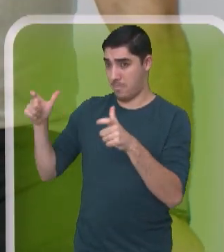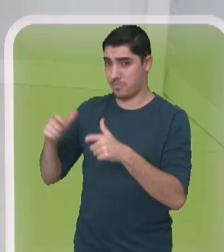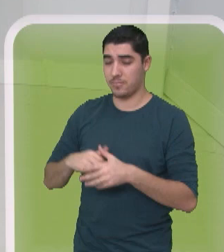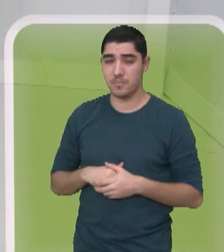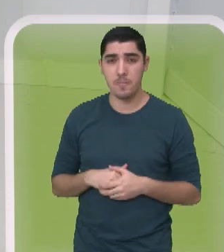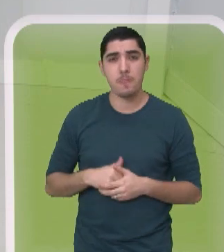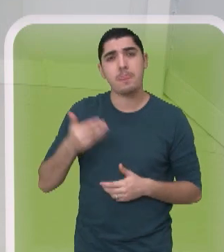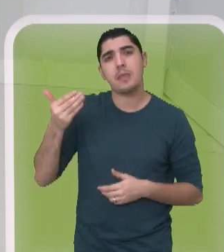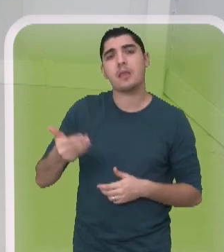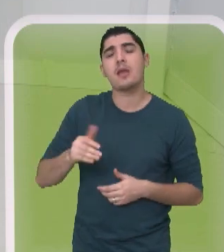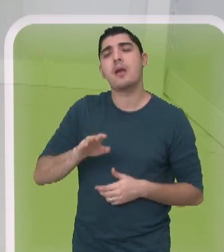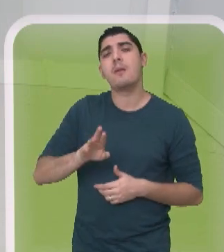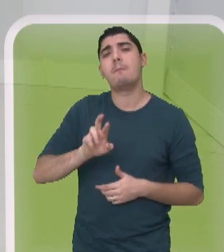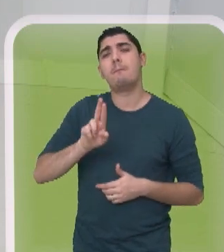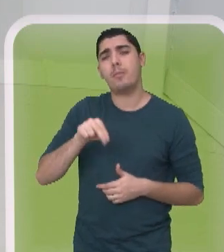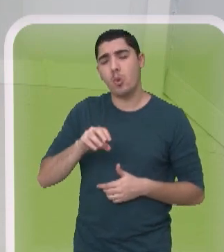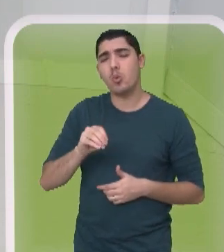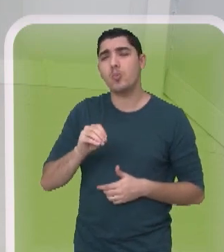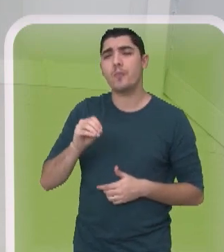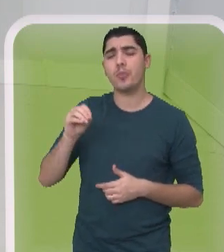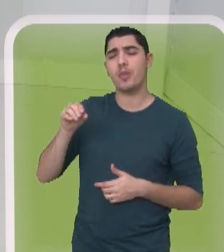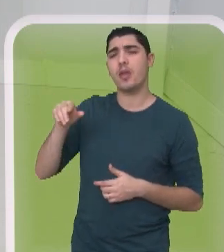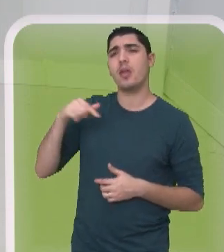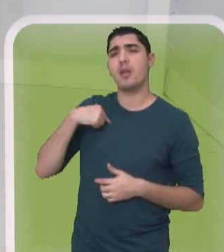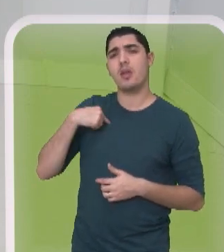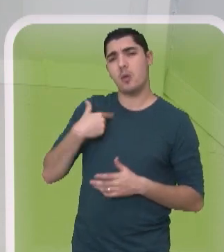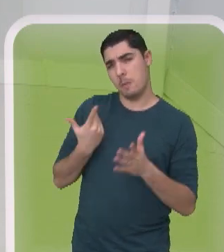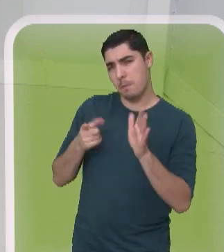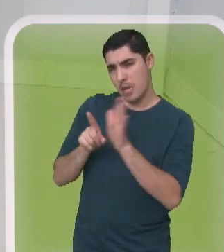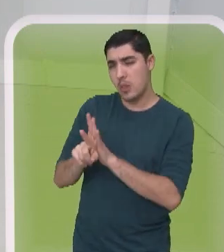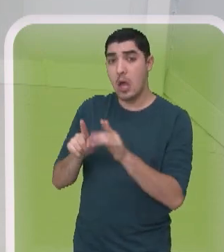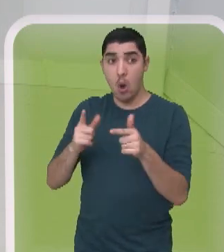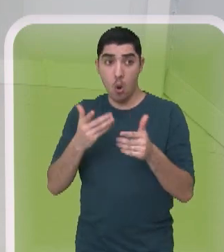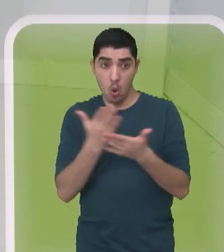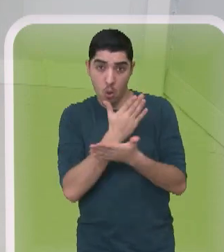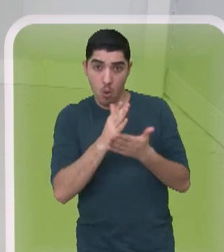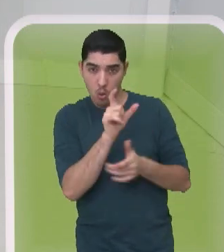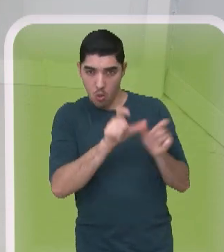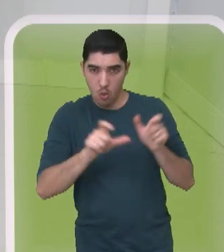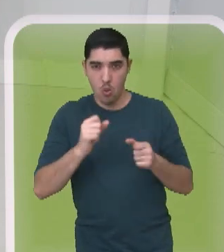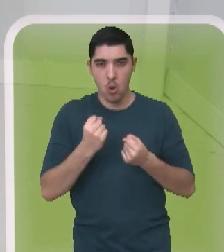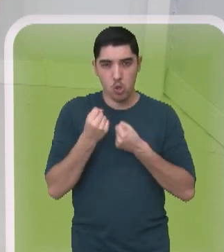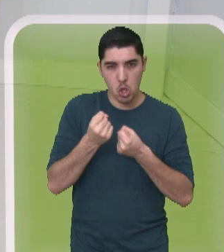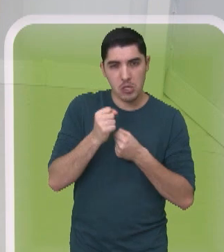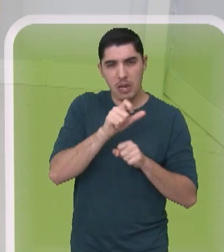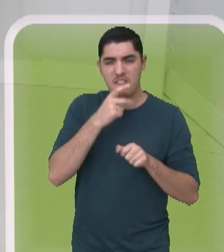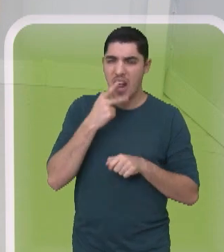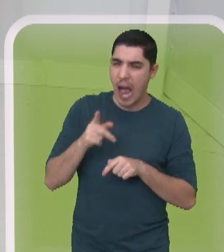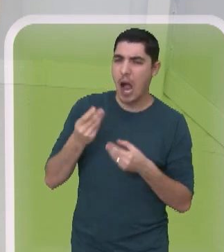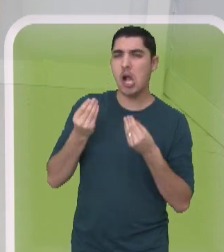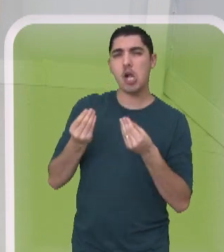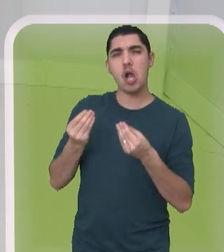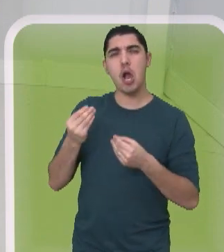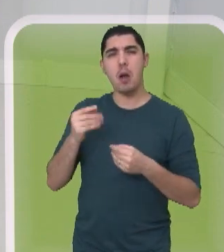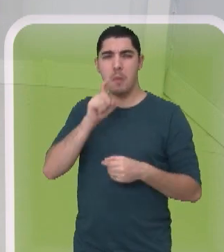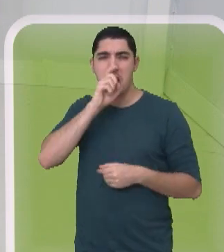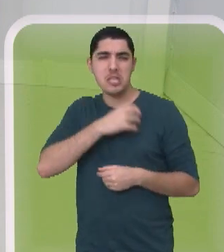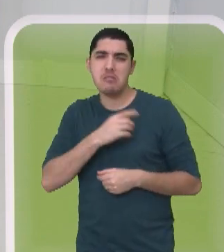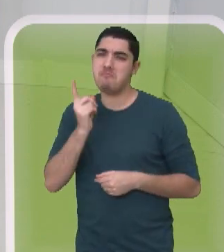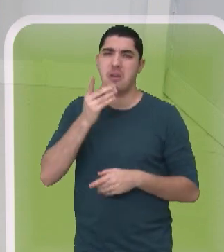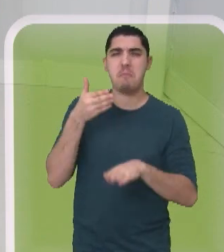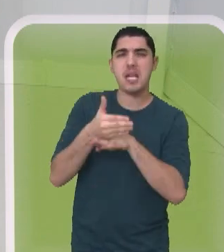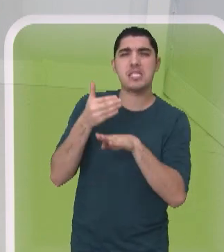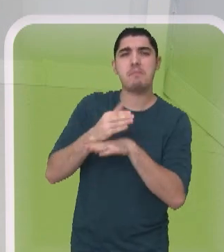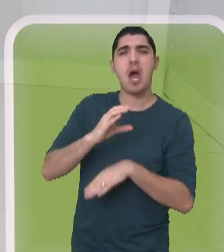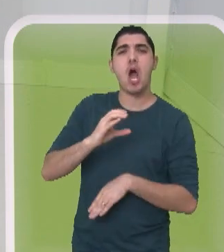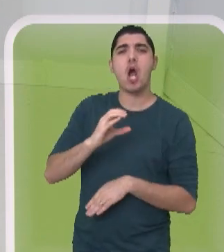alguns torcedores viram com maus olhos, eu particularmente acho que o São José acertou, que é o fato de não disputar a Copa São Paulo. Eu entendo que vocês